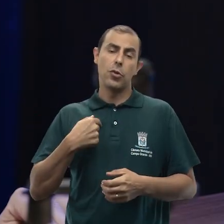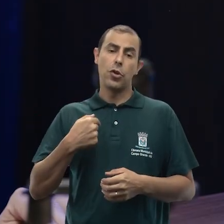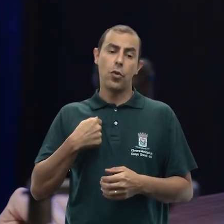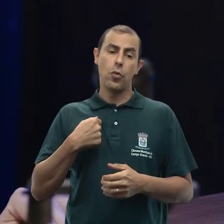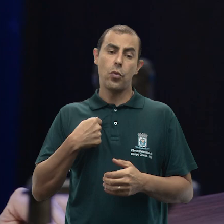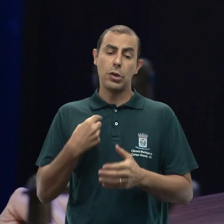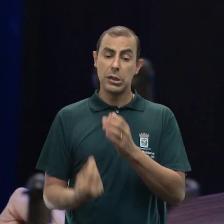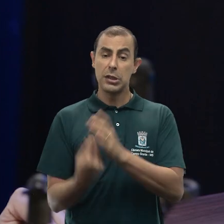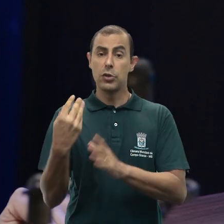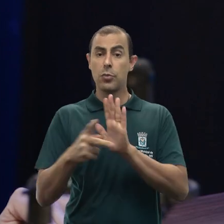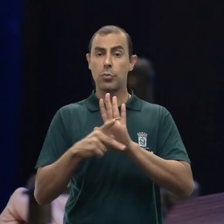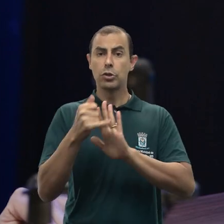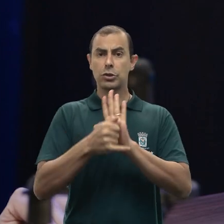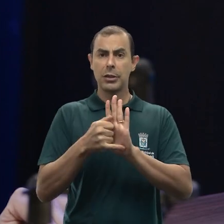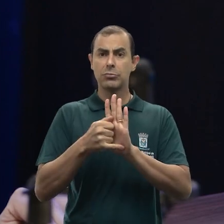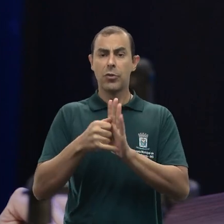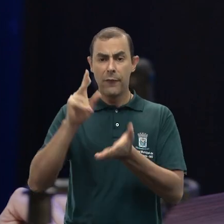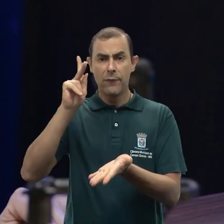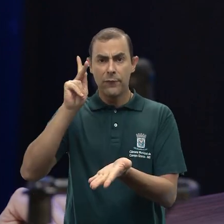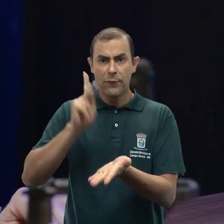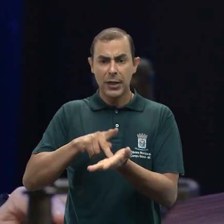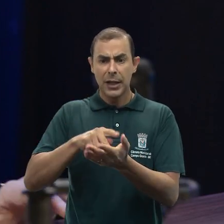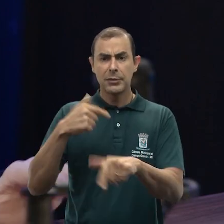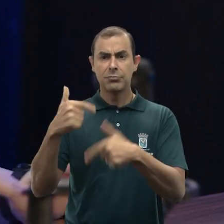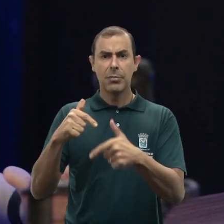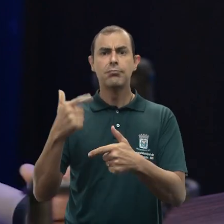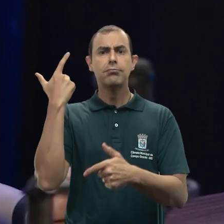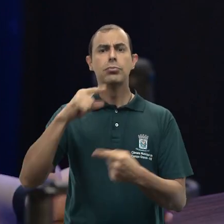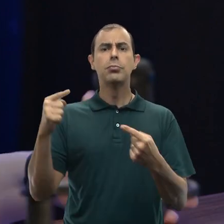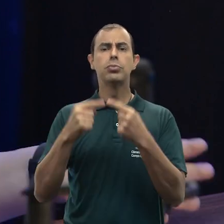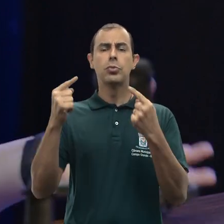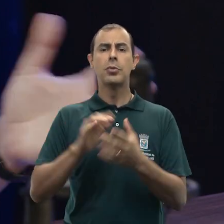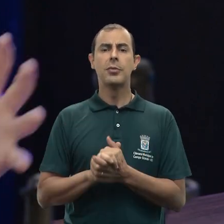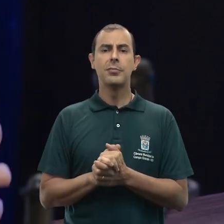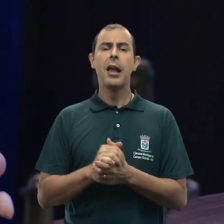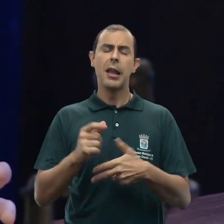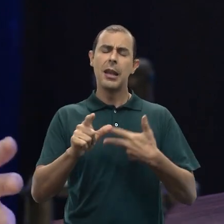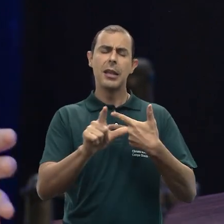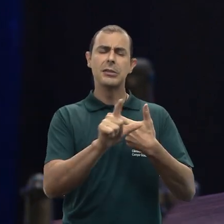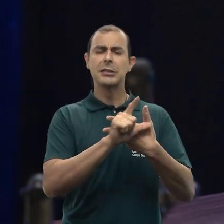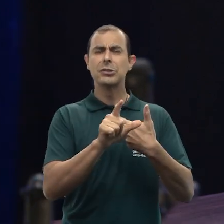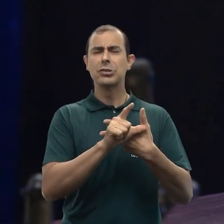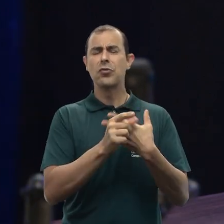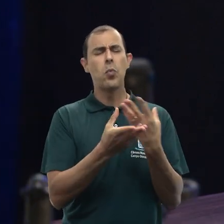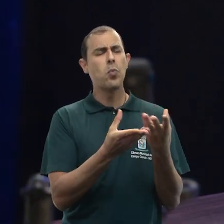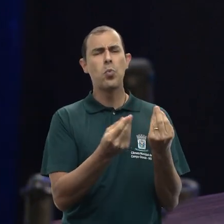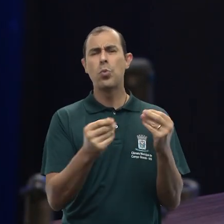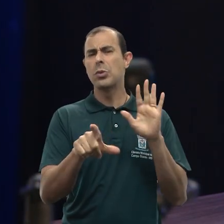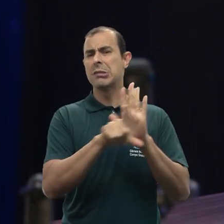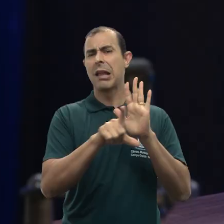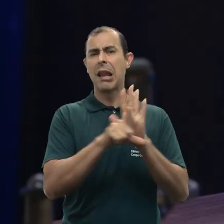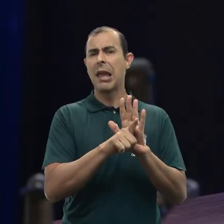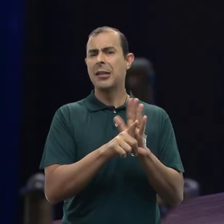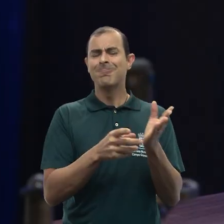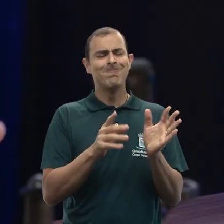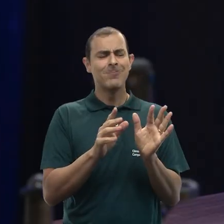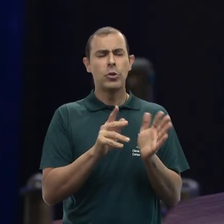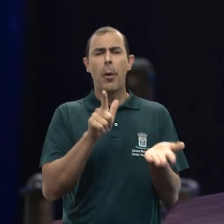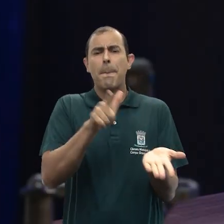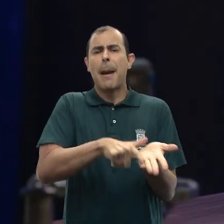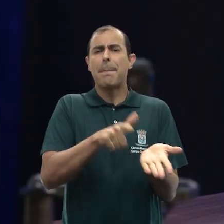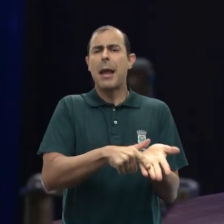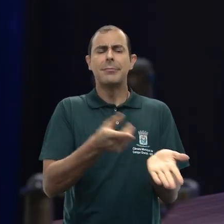papel. Então, com todo respeito ao mundo legislativo, mas muitas das leis não saem do papel. Por que não sai do papel?